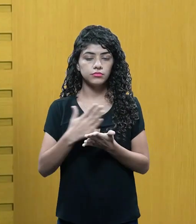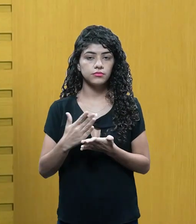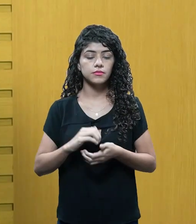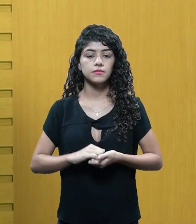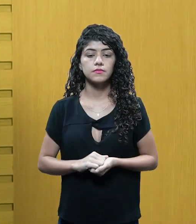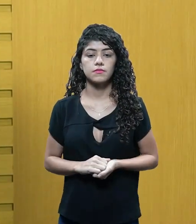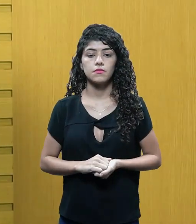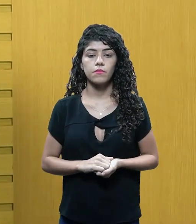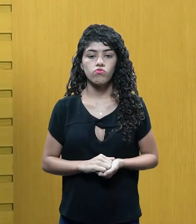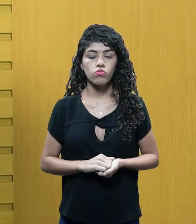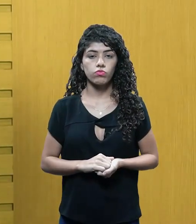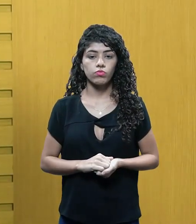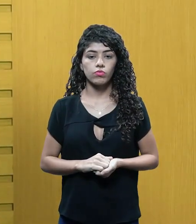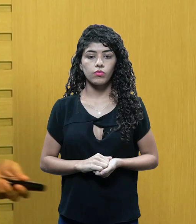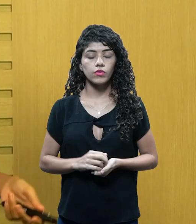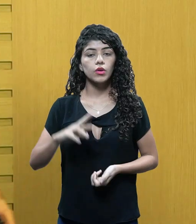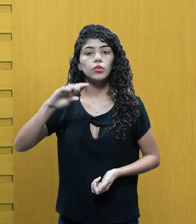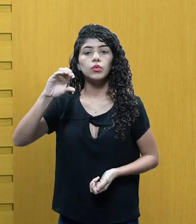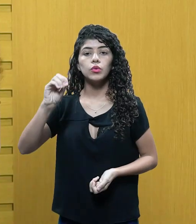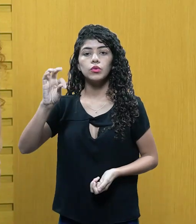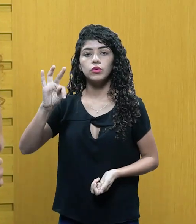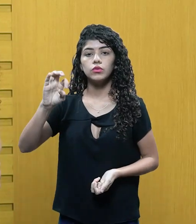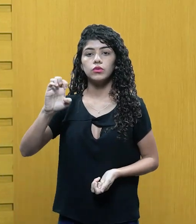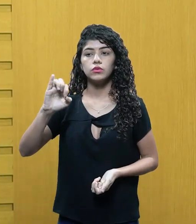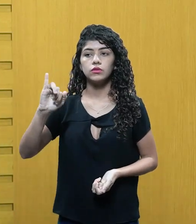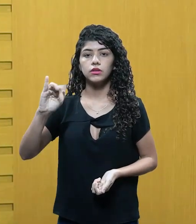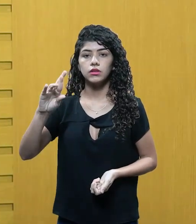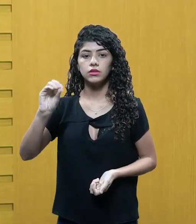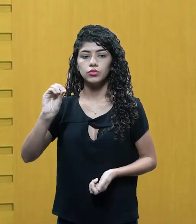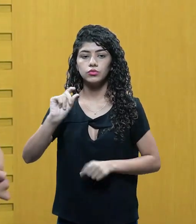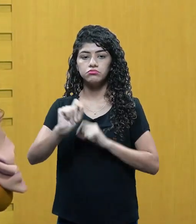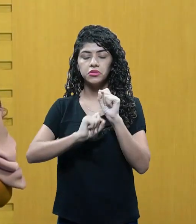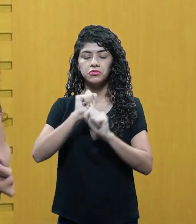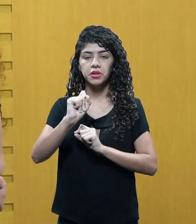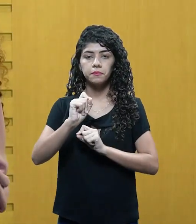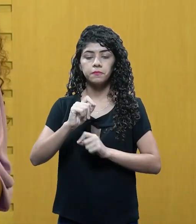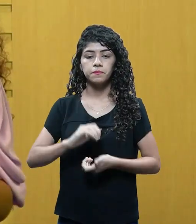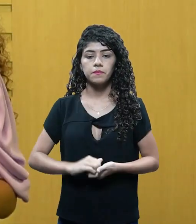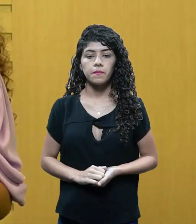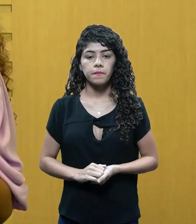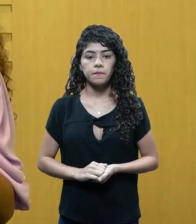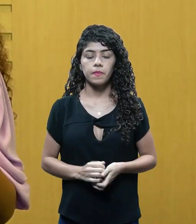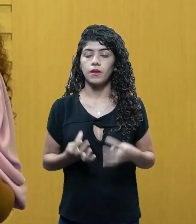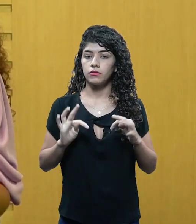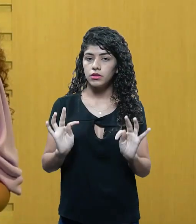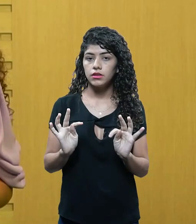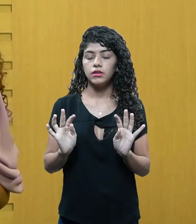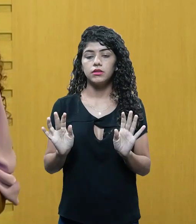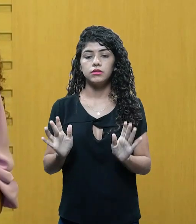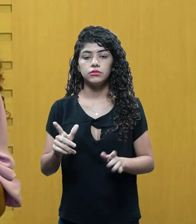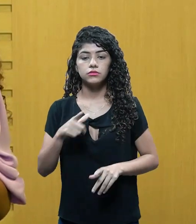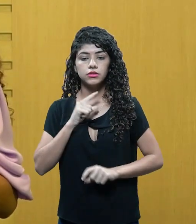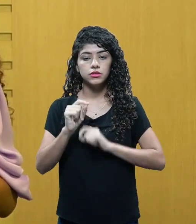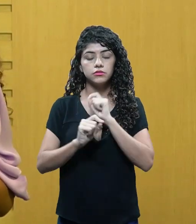aconteceu no enredo. Então, afinal, o que é o roteiro? O roteiro, nesse sentido, ele vai ser um instrumento